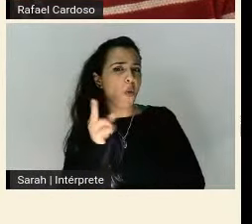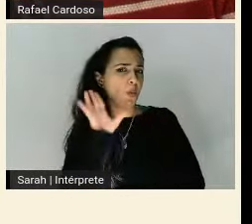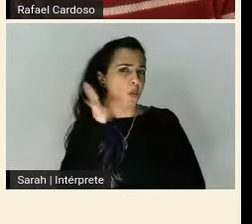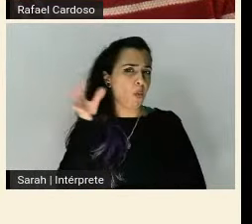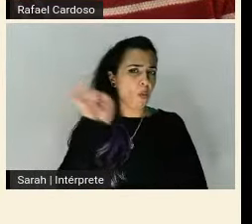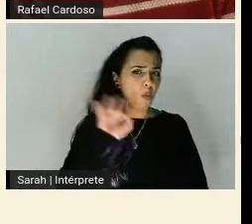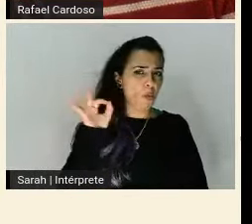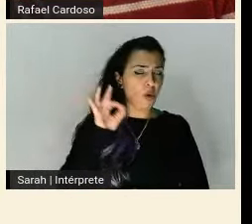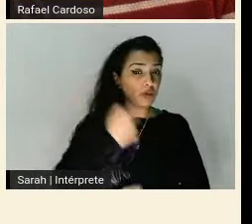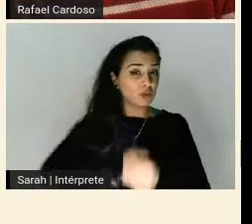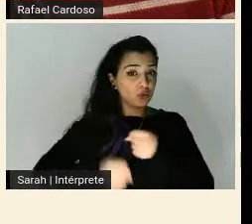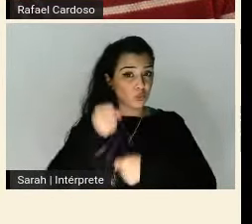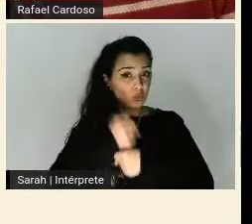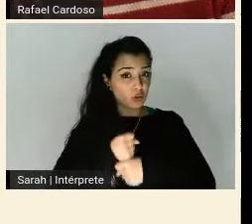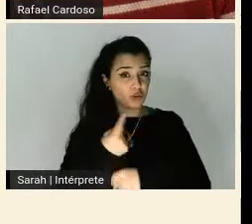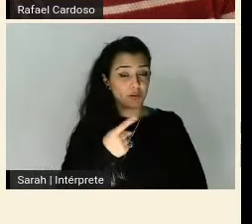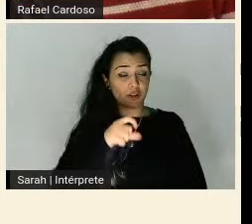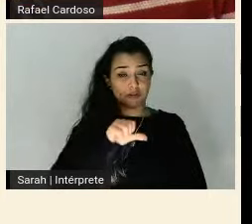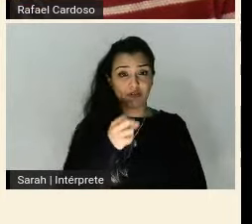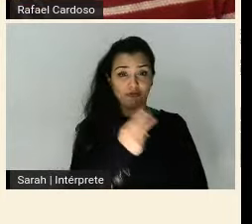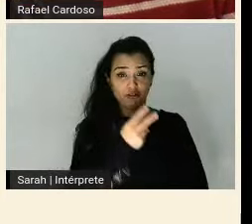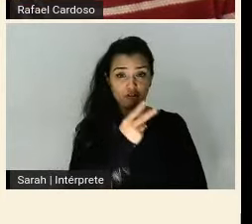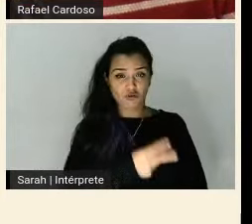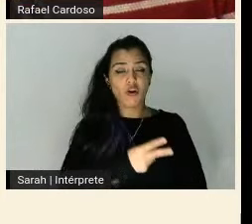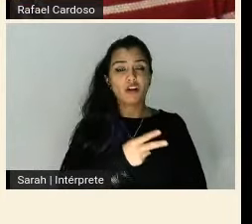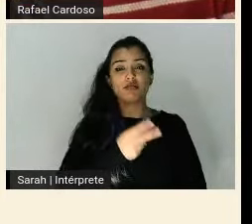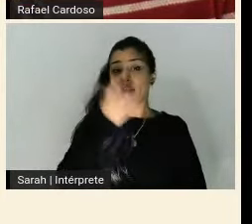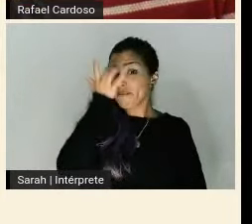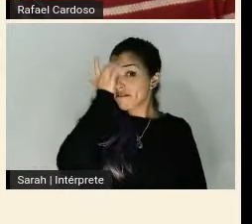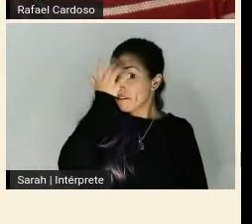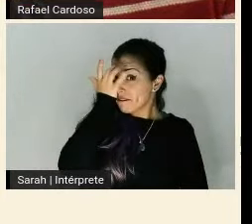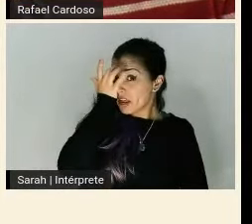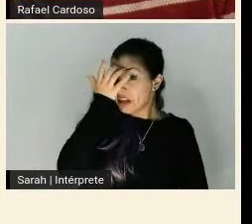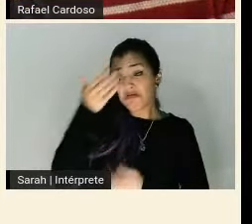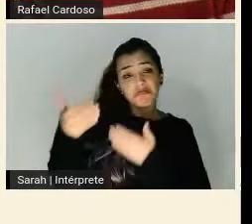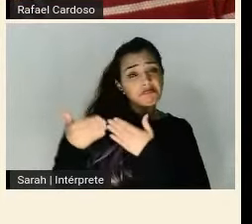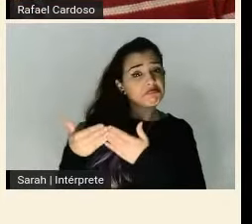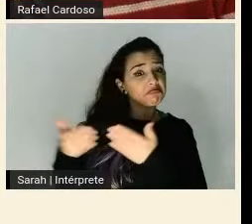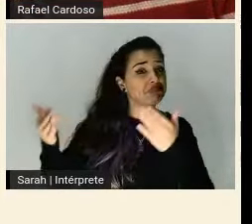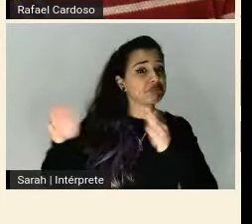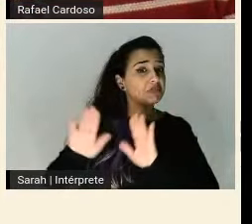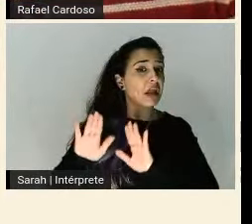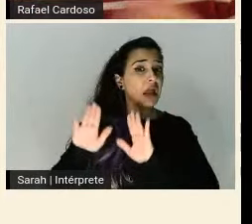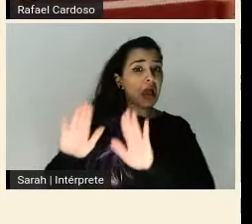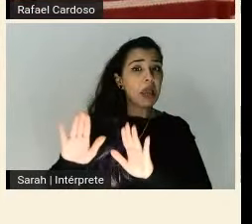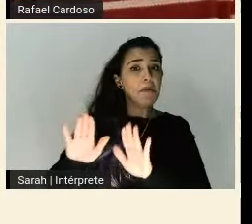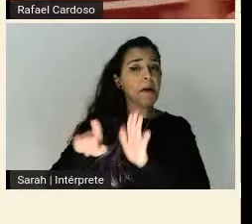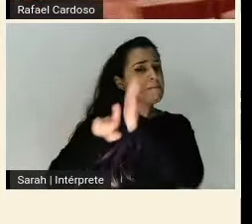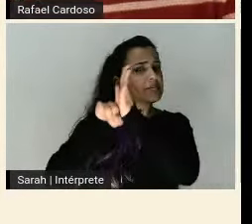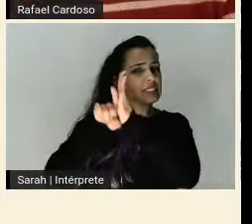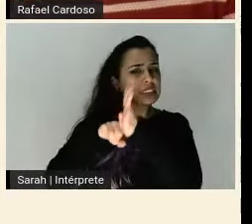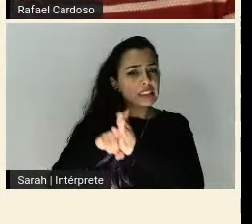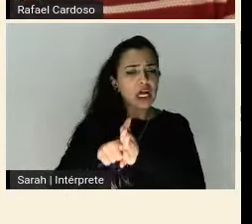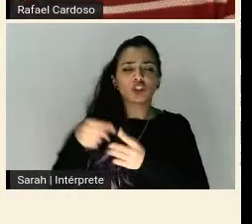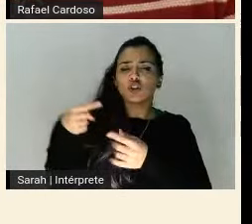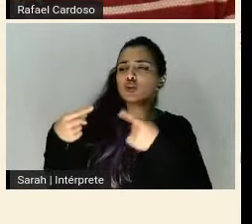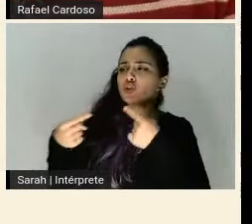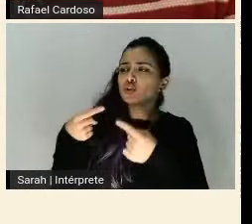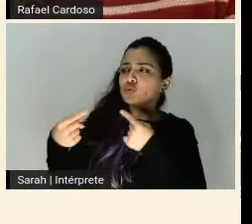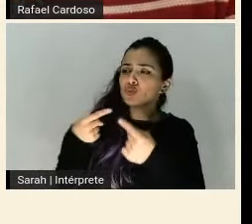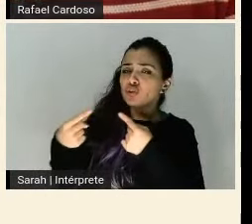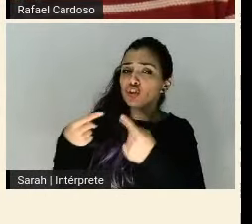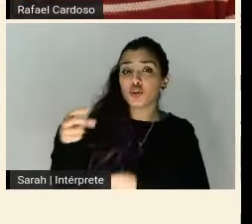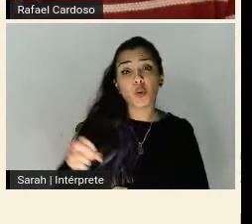de 1922 está aí para ser estudado, pesquisado, rediscutido e até mesmo